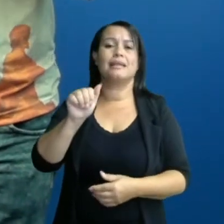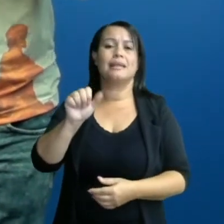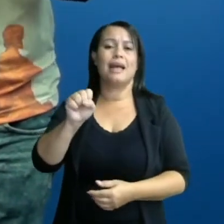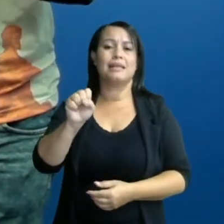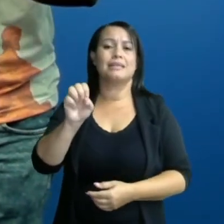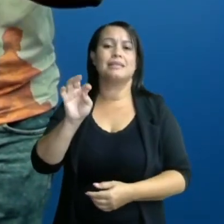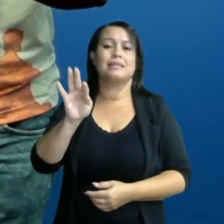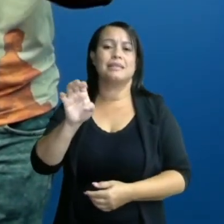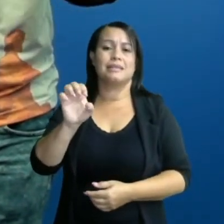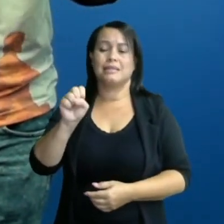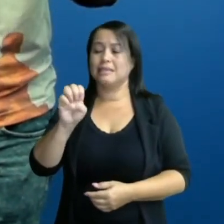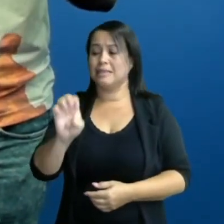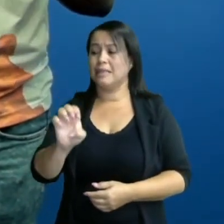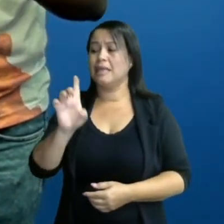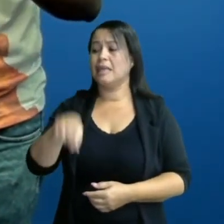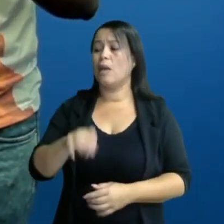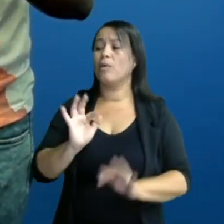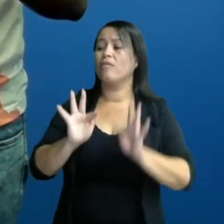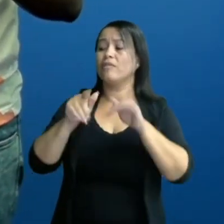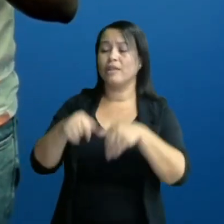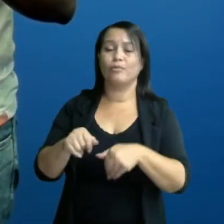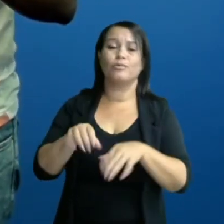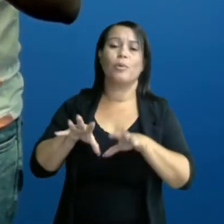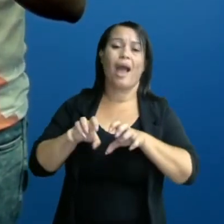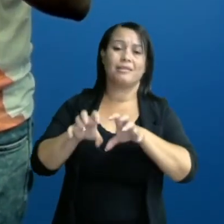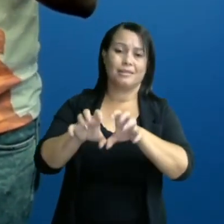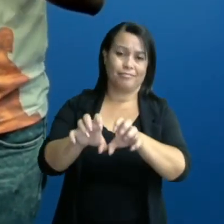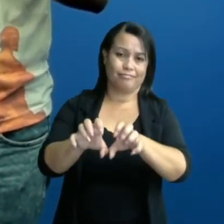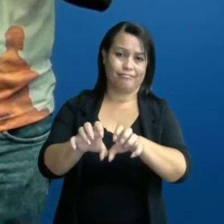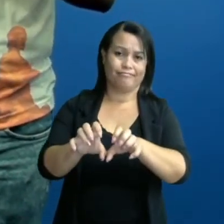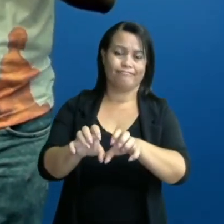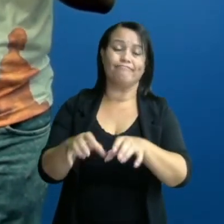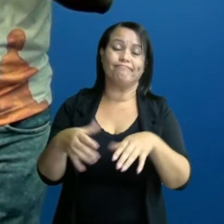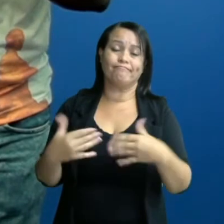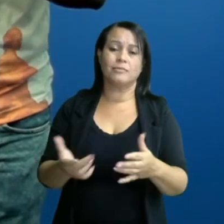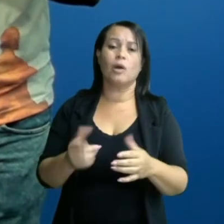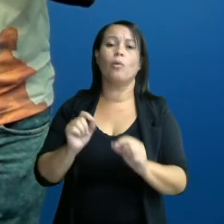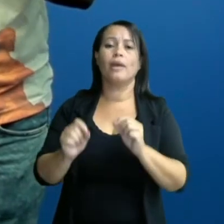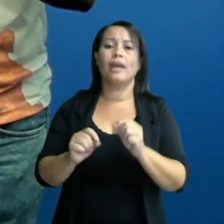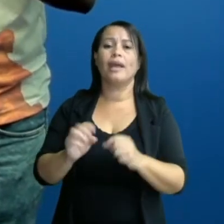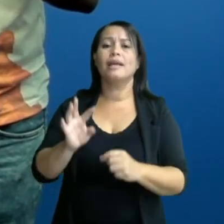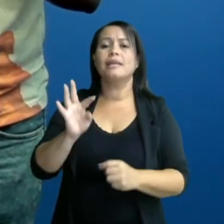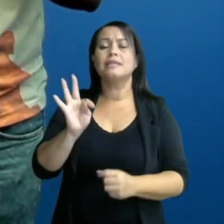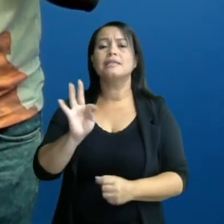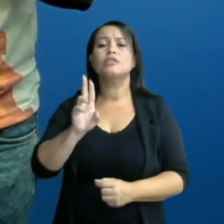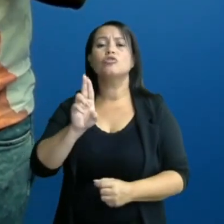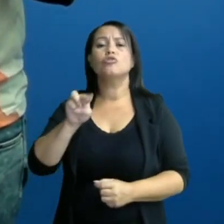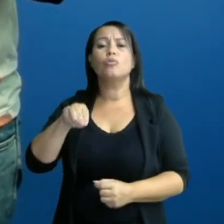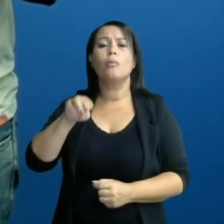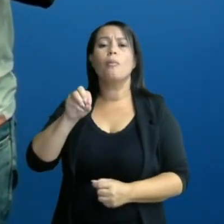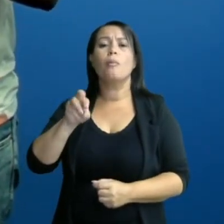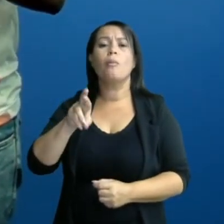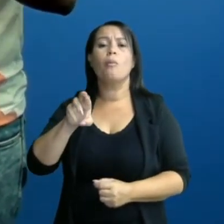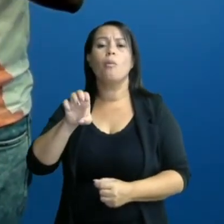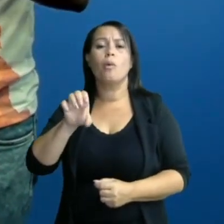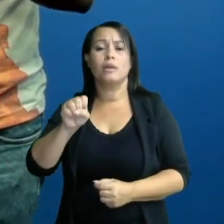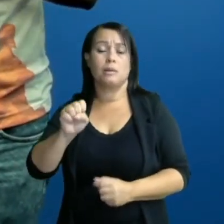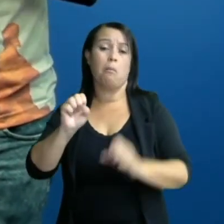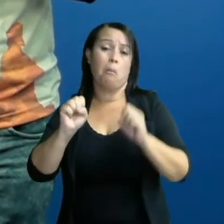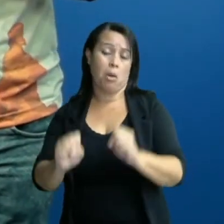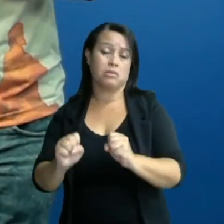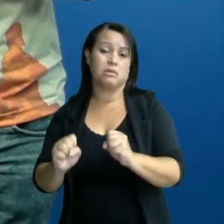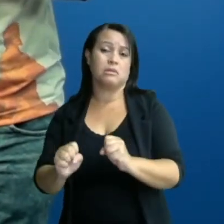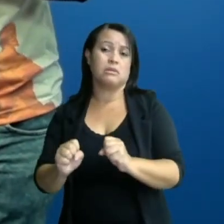câncer, onde ele se espalha por toda a corrente sanguínea. Então, esses tumores eles podem ser benignos